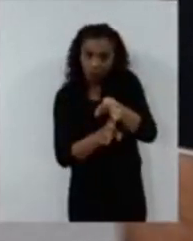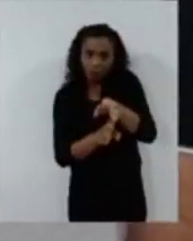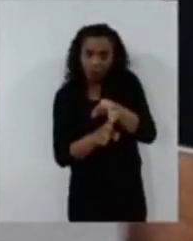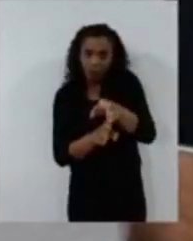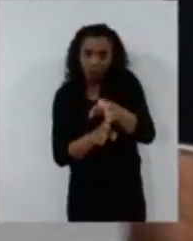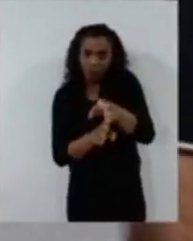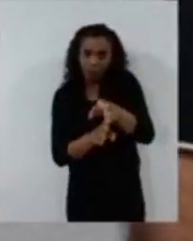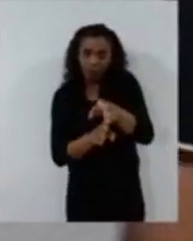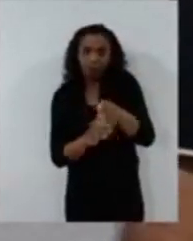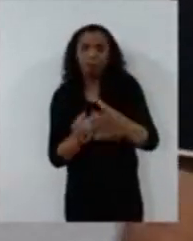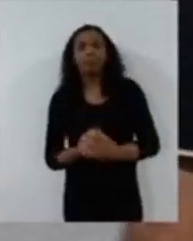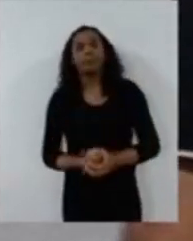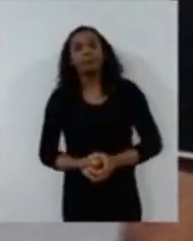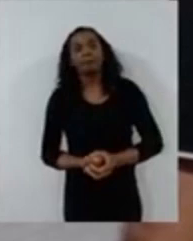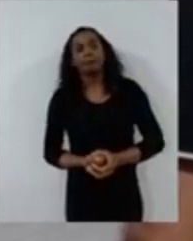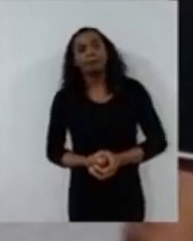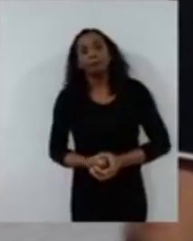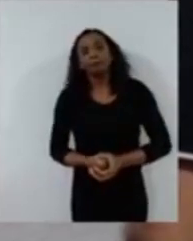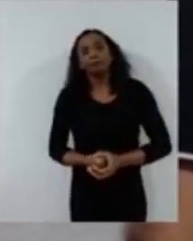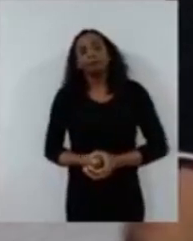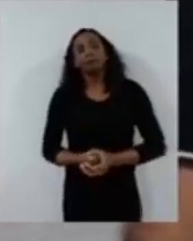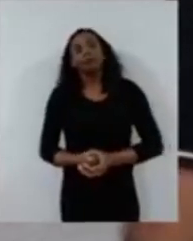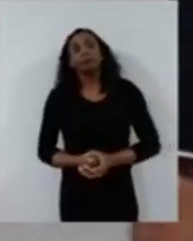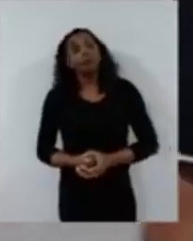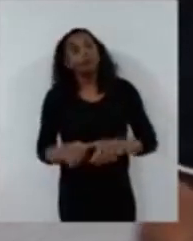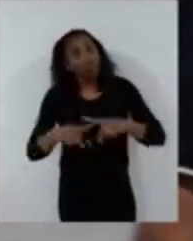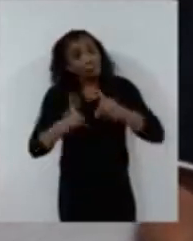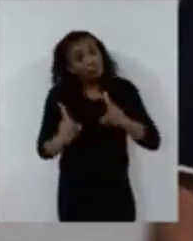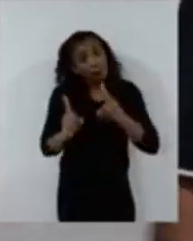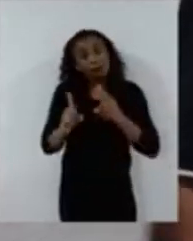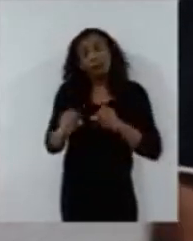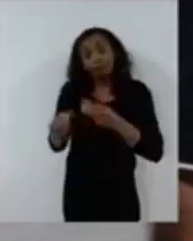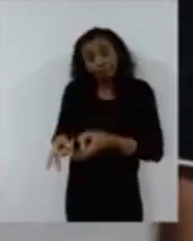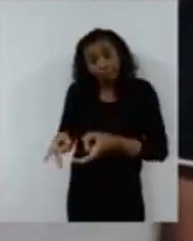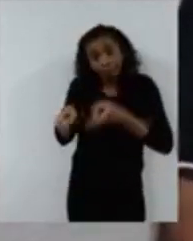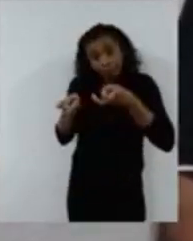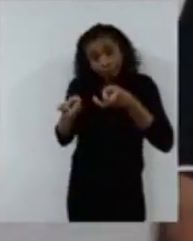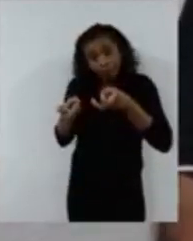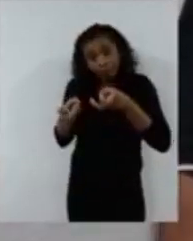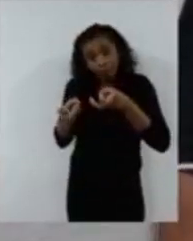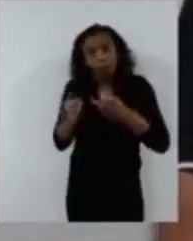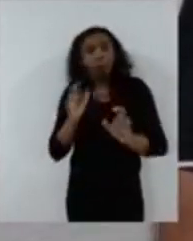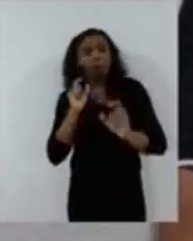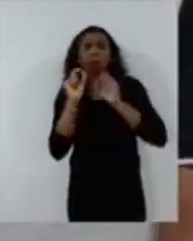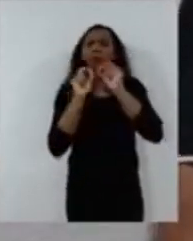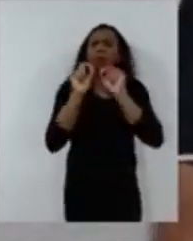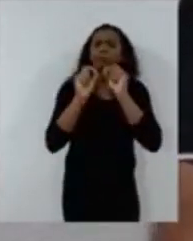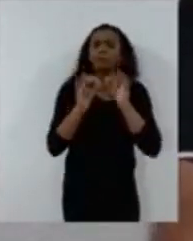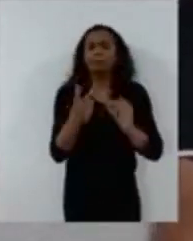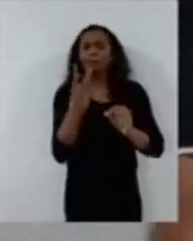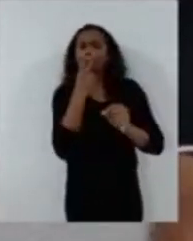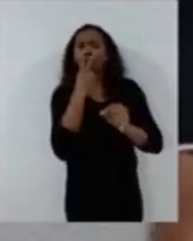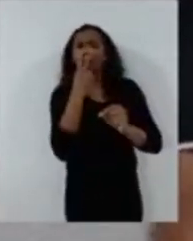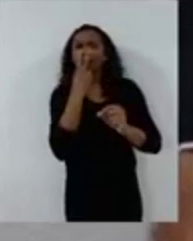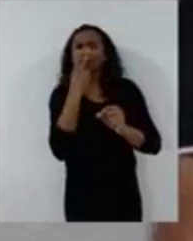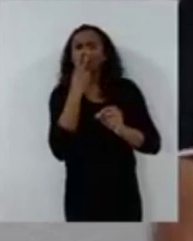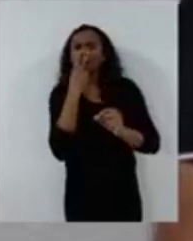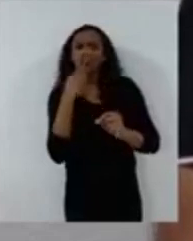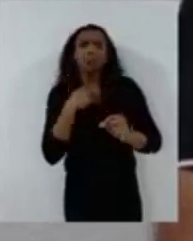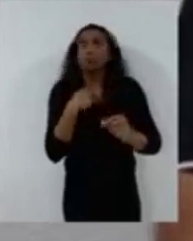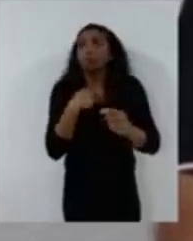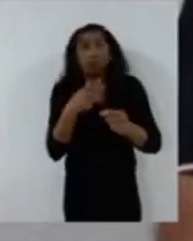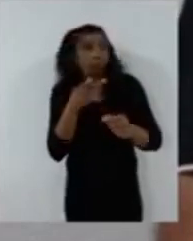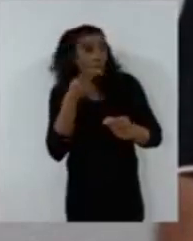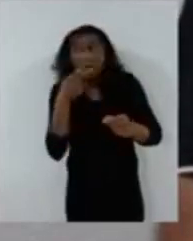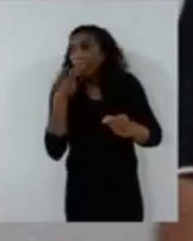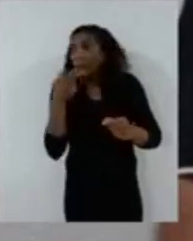a pandemia se iniciou. Mas eu percebo que parece que eu estou falando uma